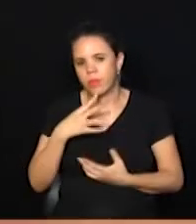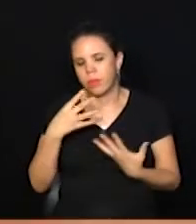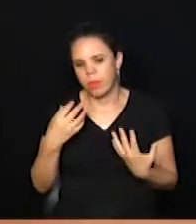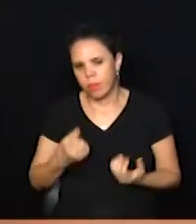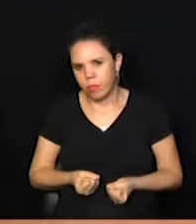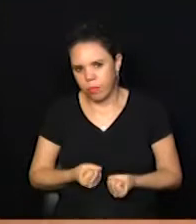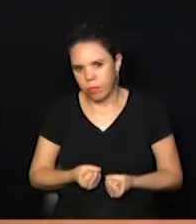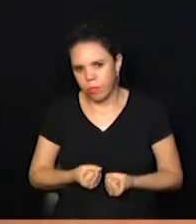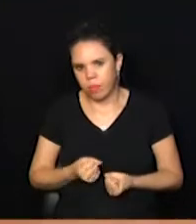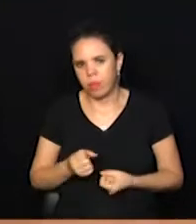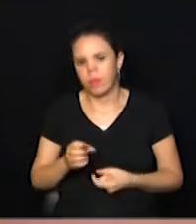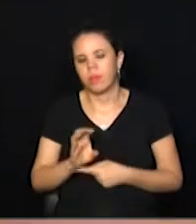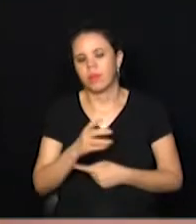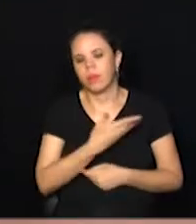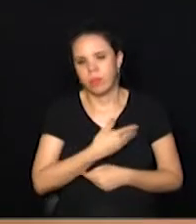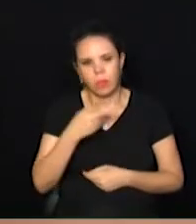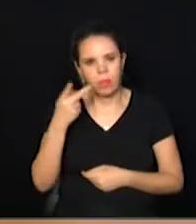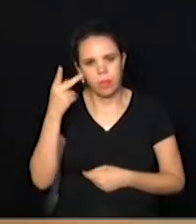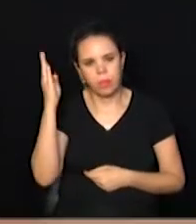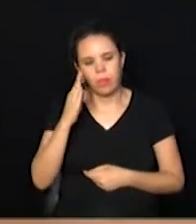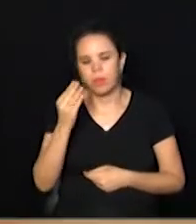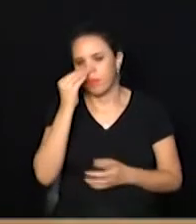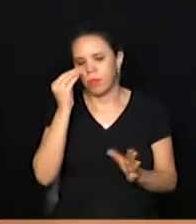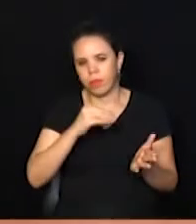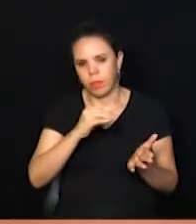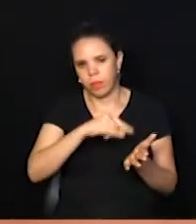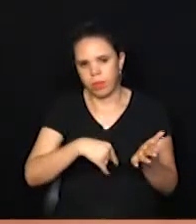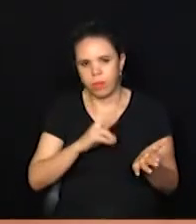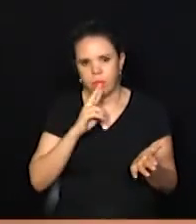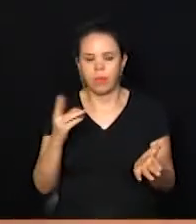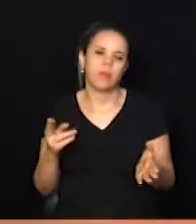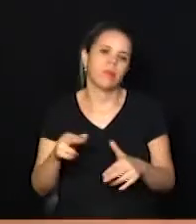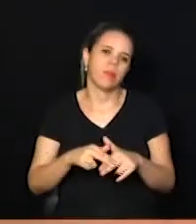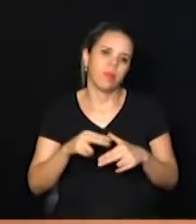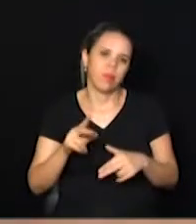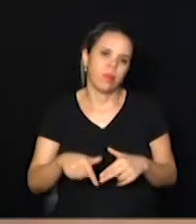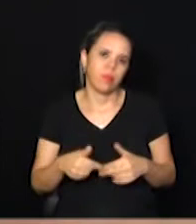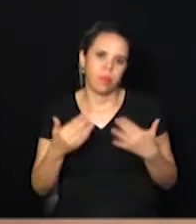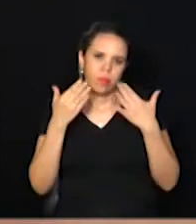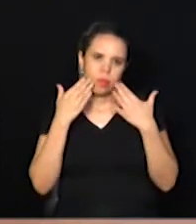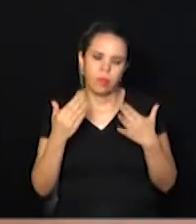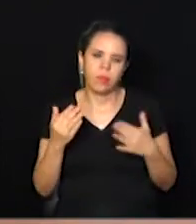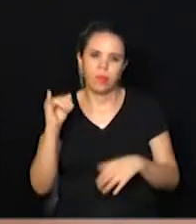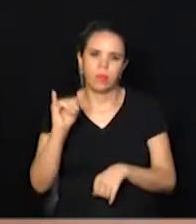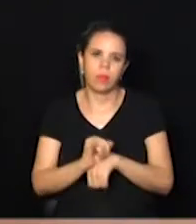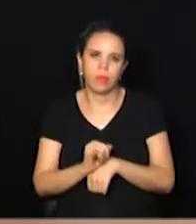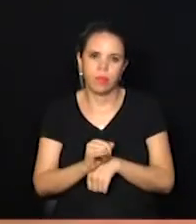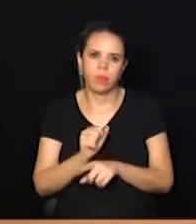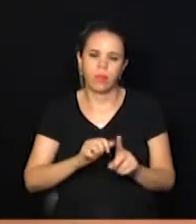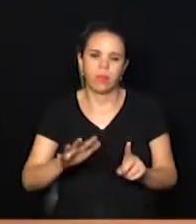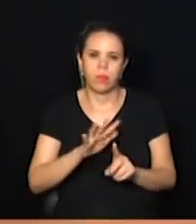o Estado brasileiro como omisso e que ele responda por isso perante as cortes internacionais e a